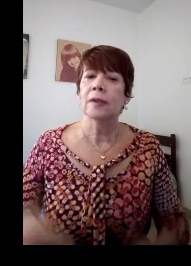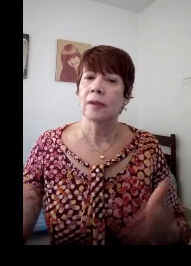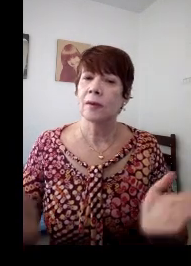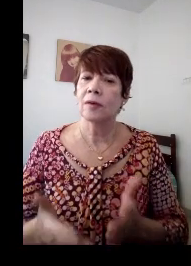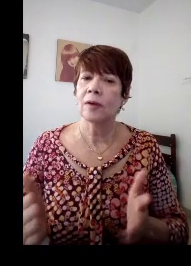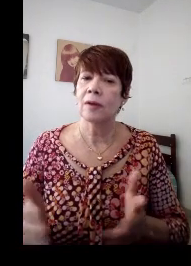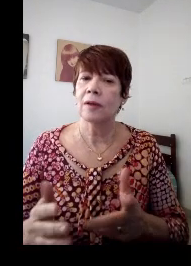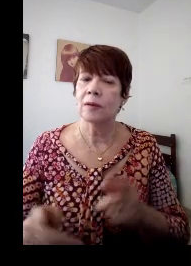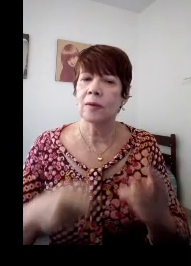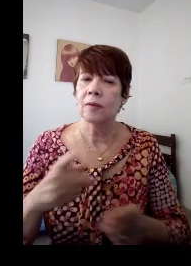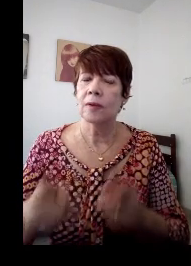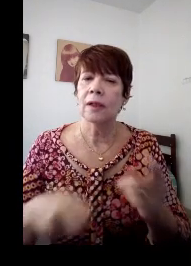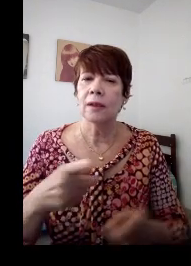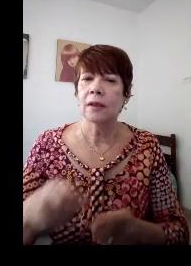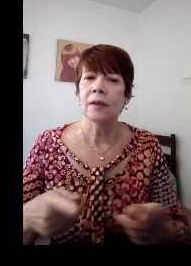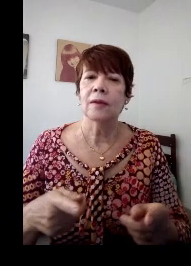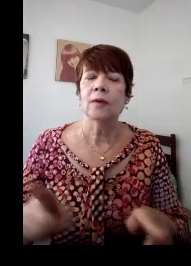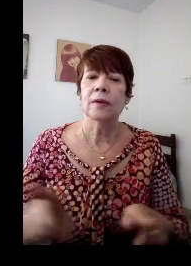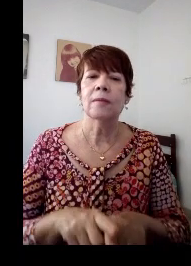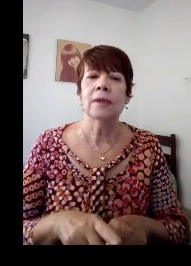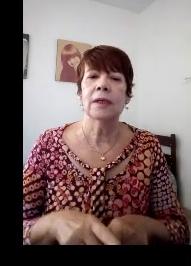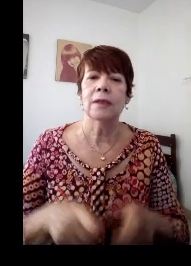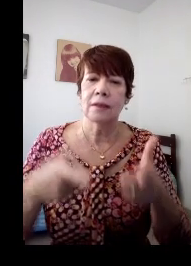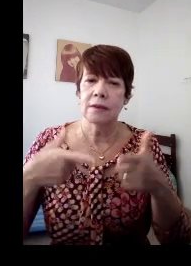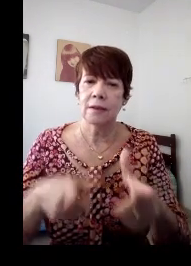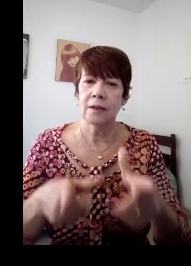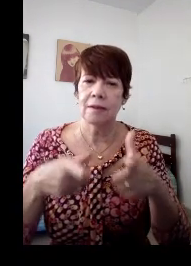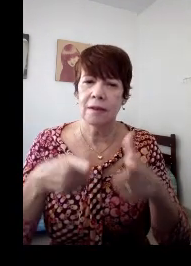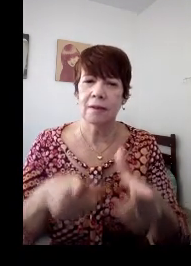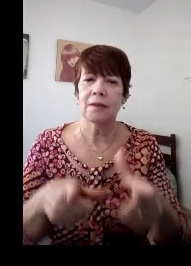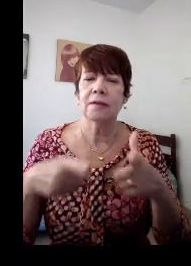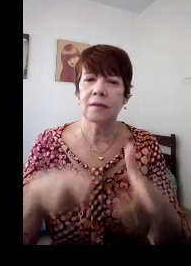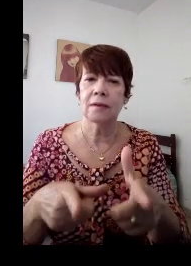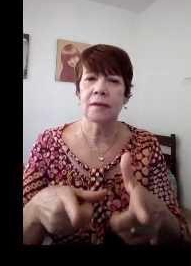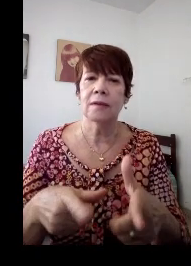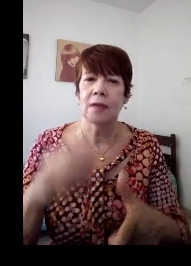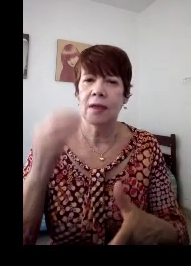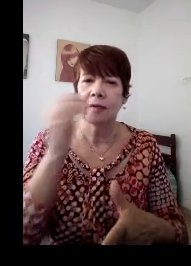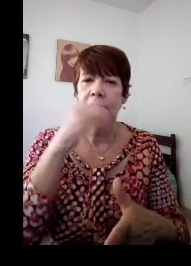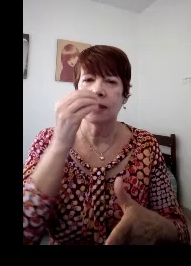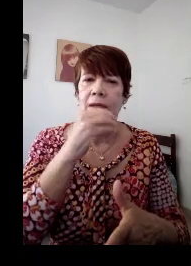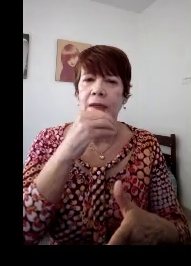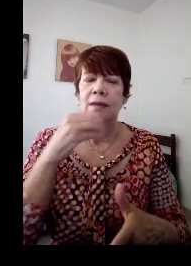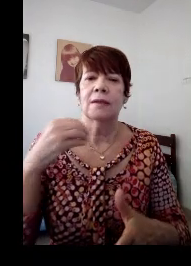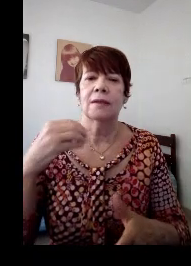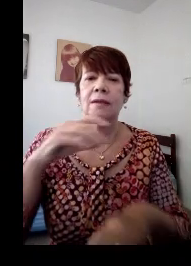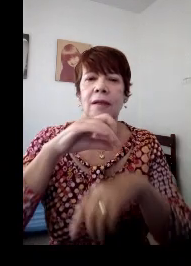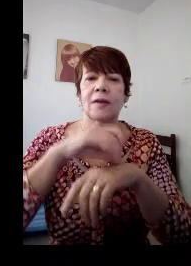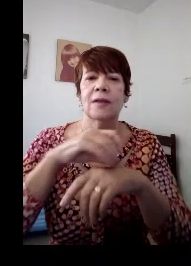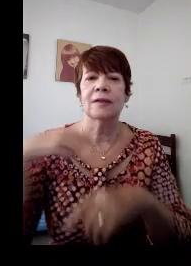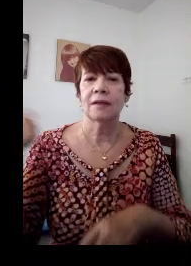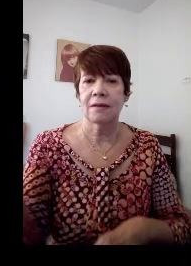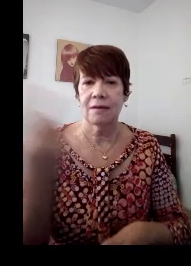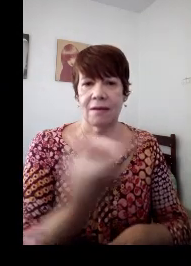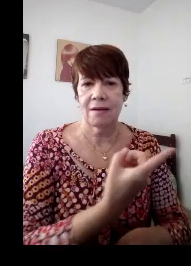nós estamos falando dessas tentações que nós sofremos no dia a dia,